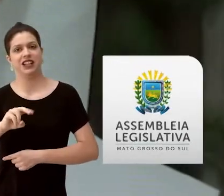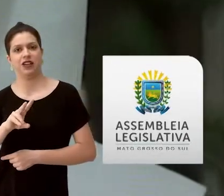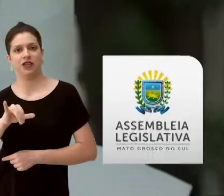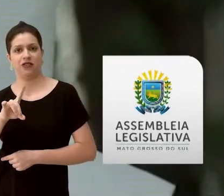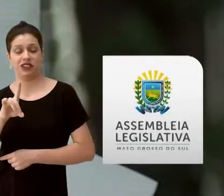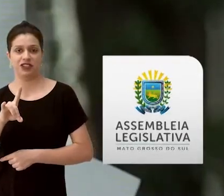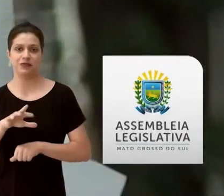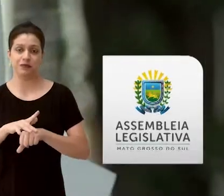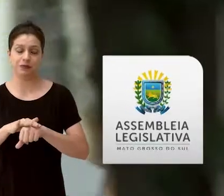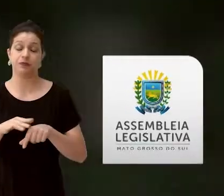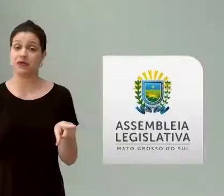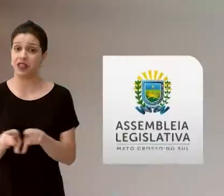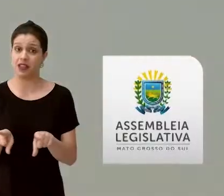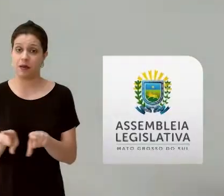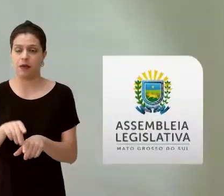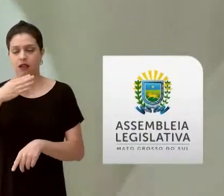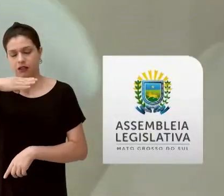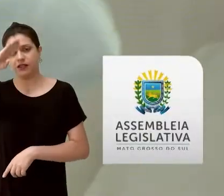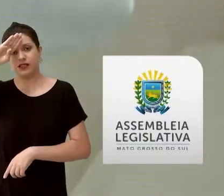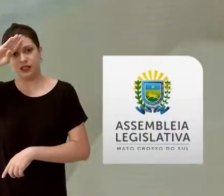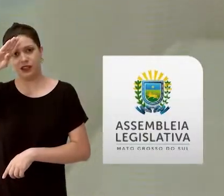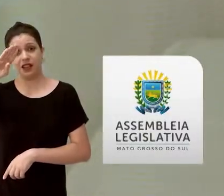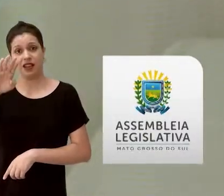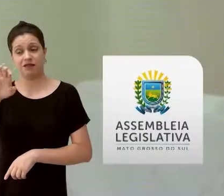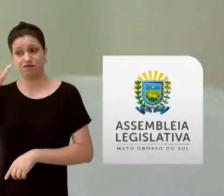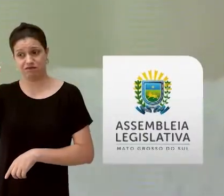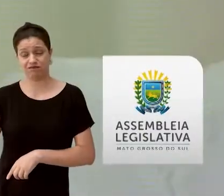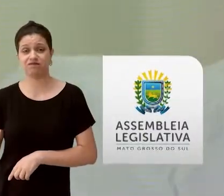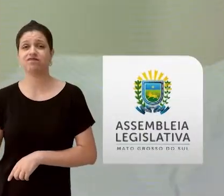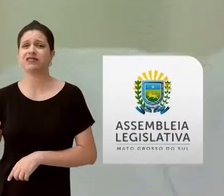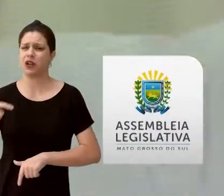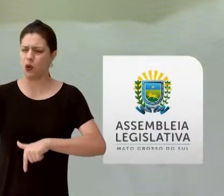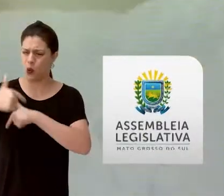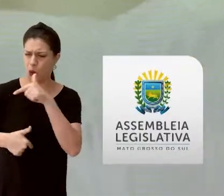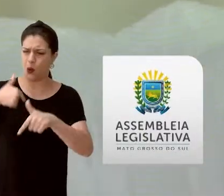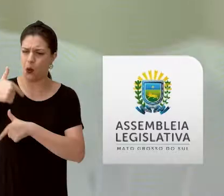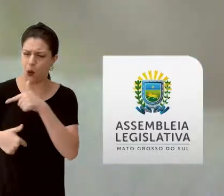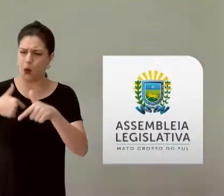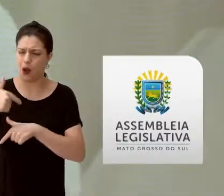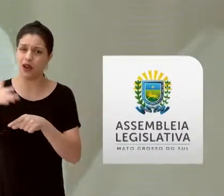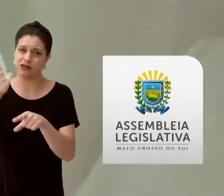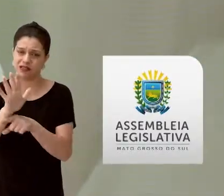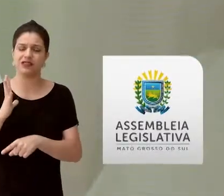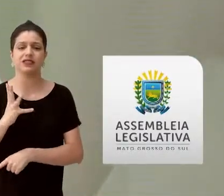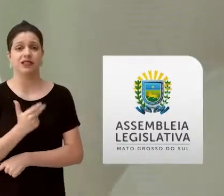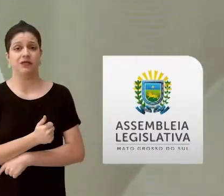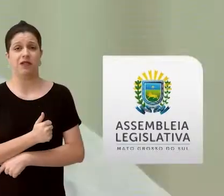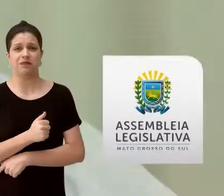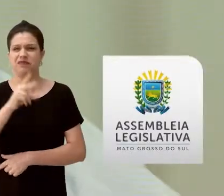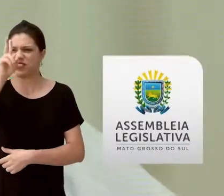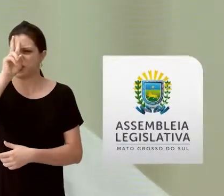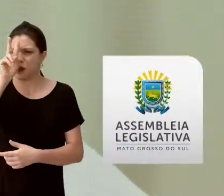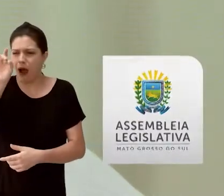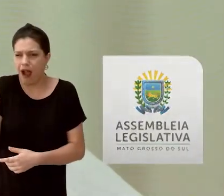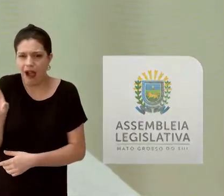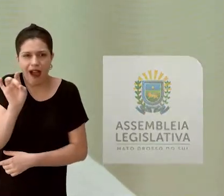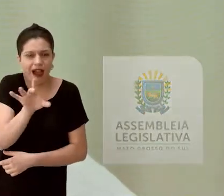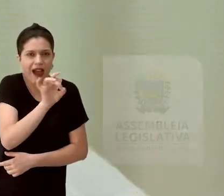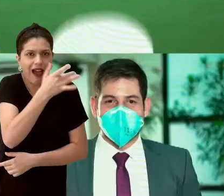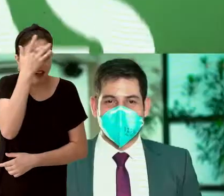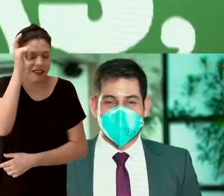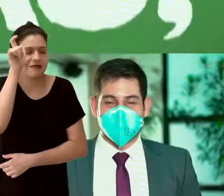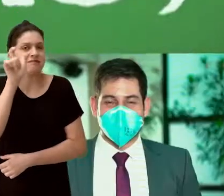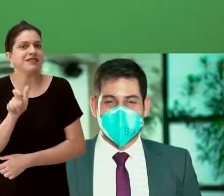venceu a Covid-19. E do enfermeiro Edmilson, que tem trabalhado incansavelmente para salvar a vida de muitos. São